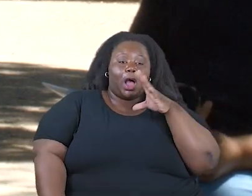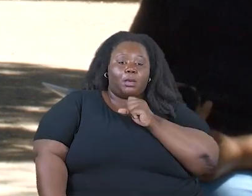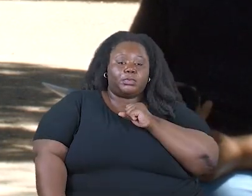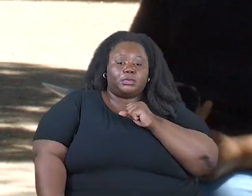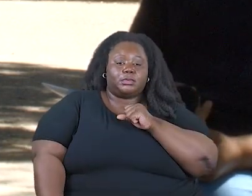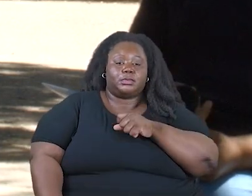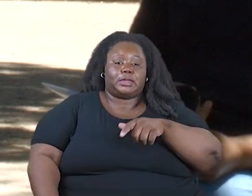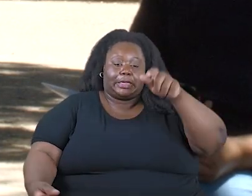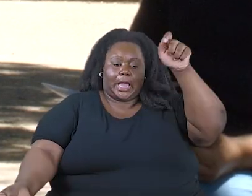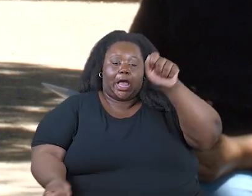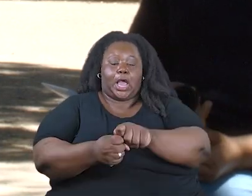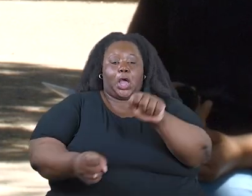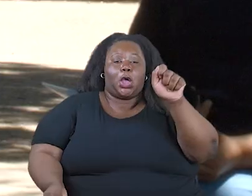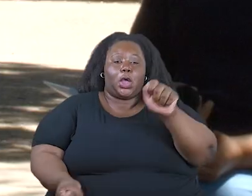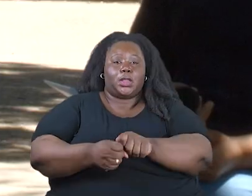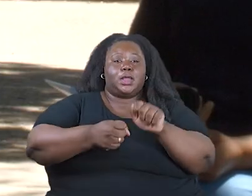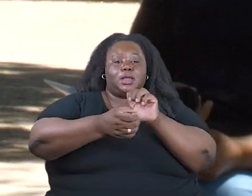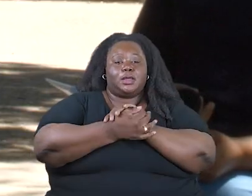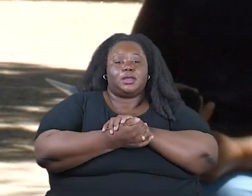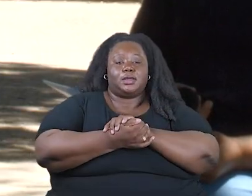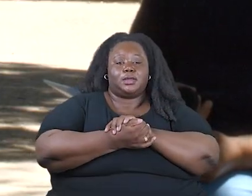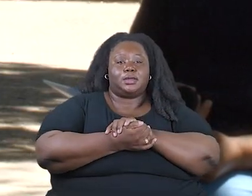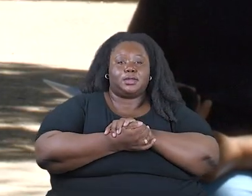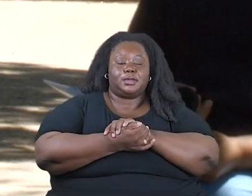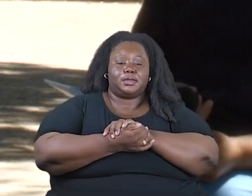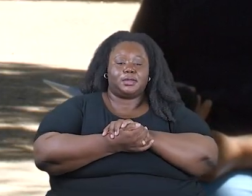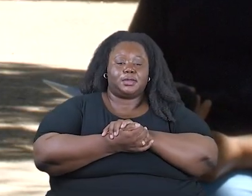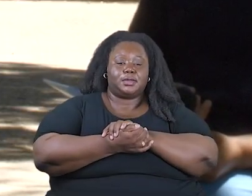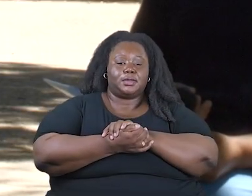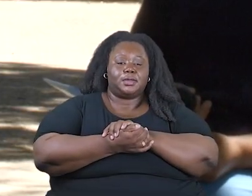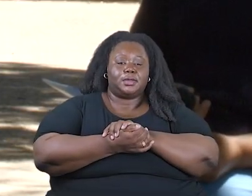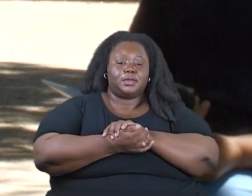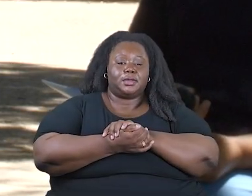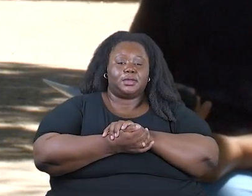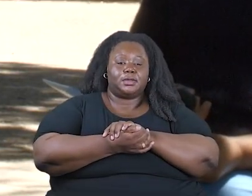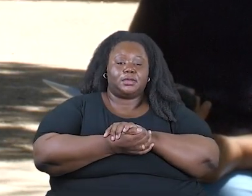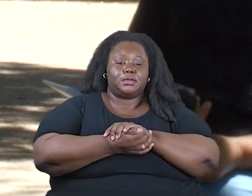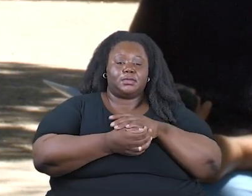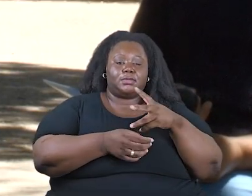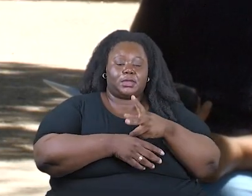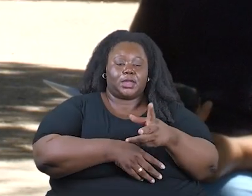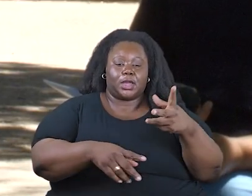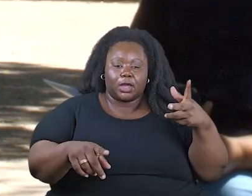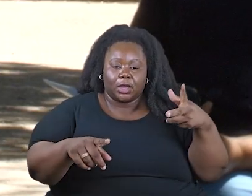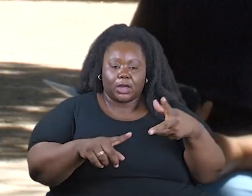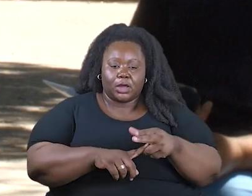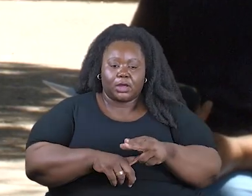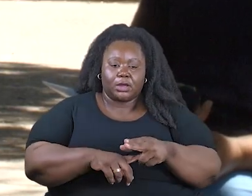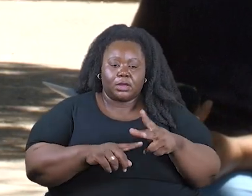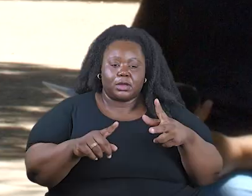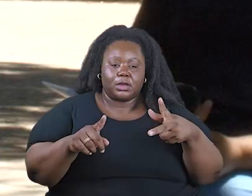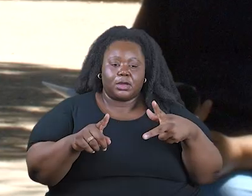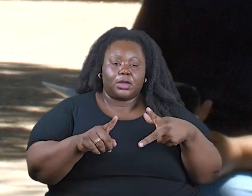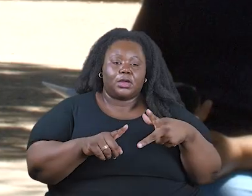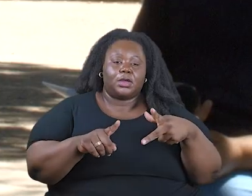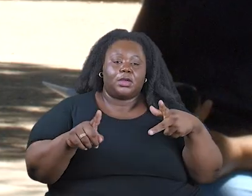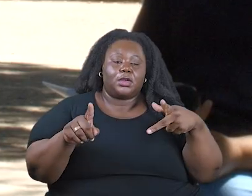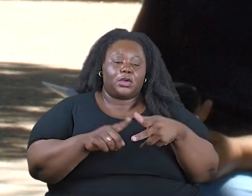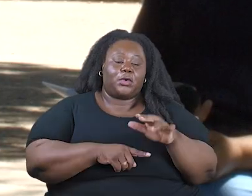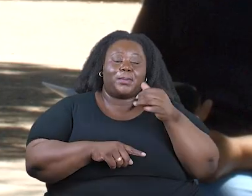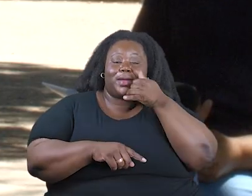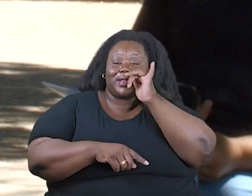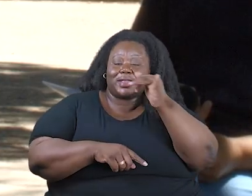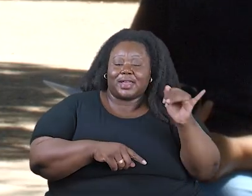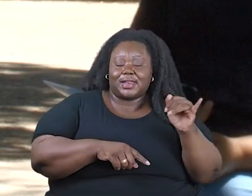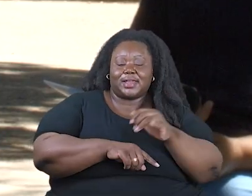um desses alicates de cortar cerca, foi cortar a corrente, cortou um fio